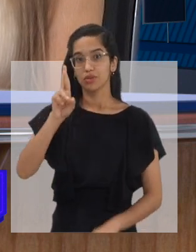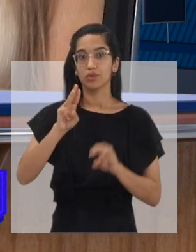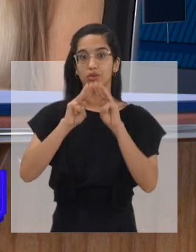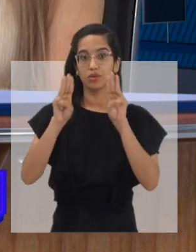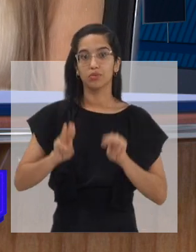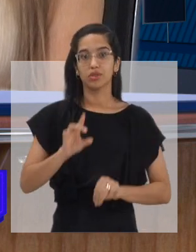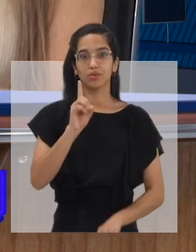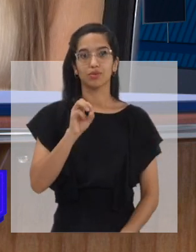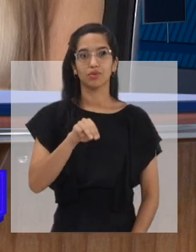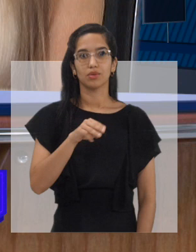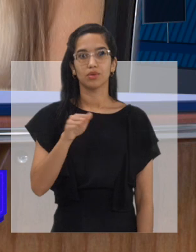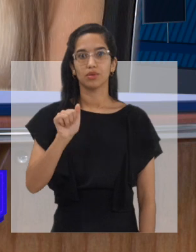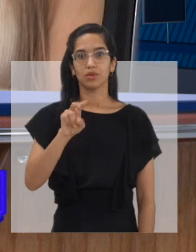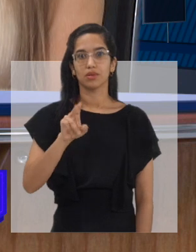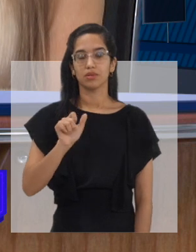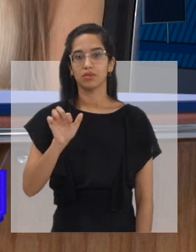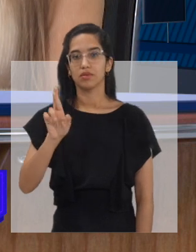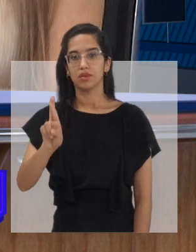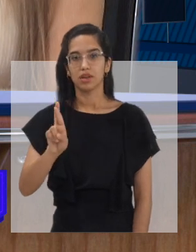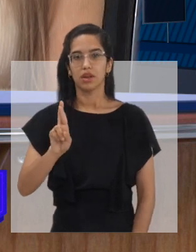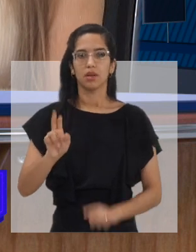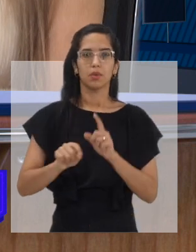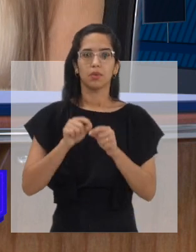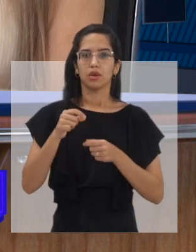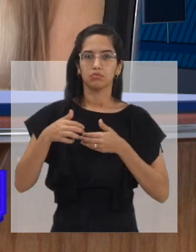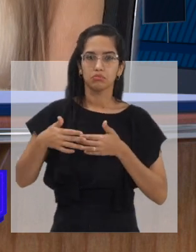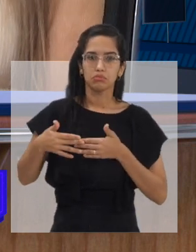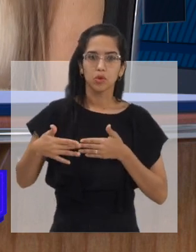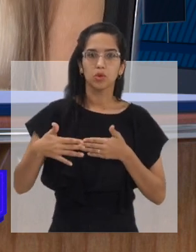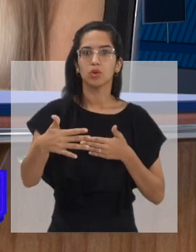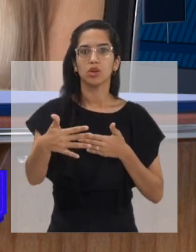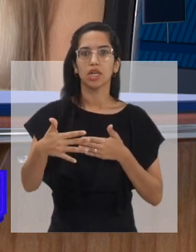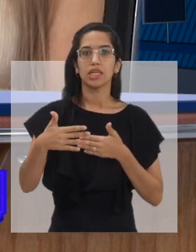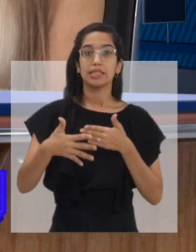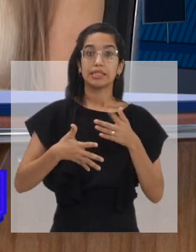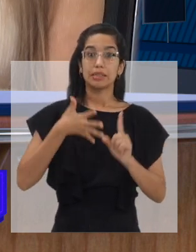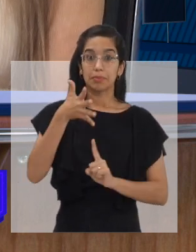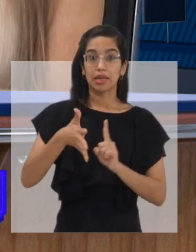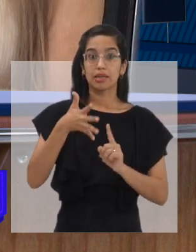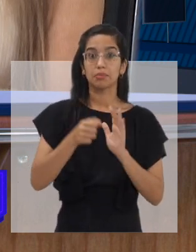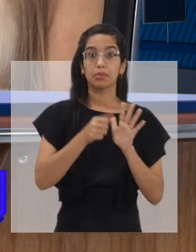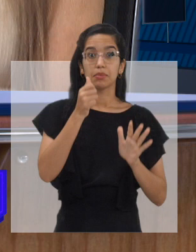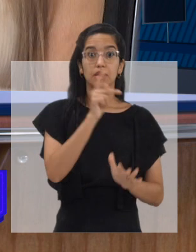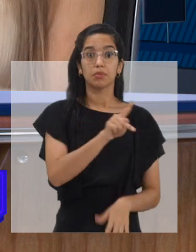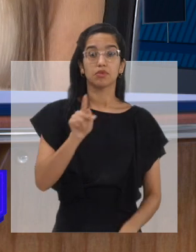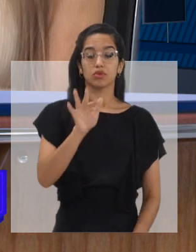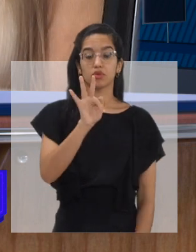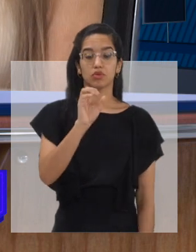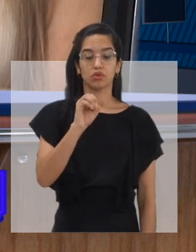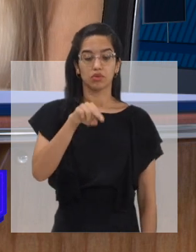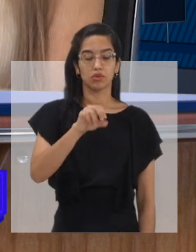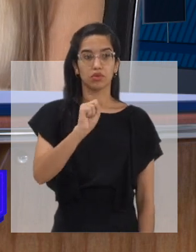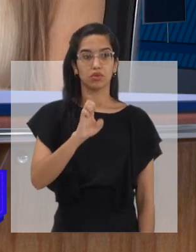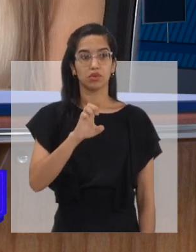Cristo Rei. Bom, Mônica, a sequência de palestras que você estava falando, a primeira do professor Fonseca Neto, ele vai estar